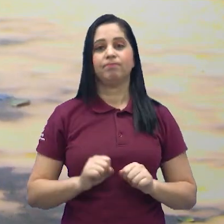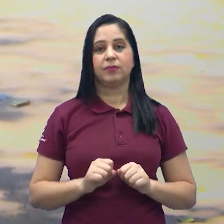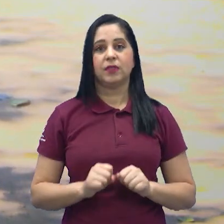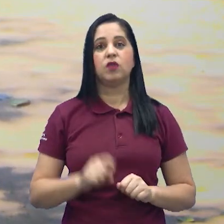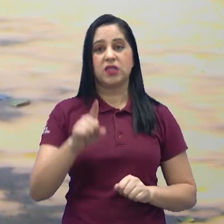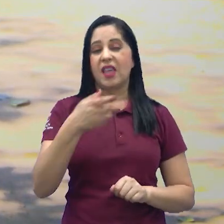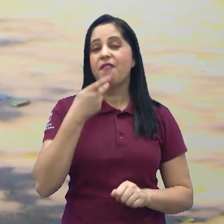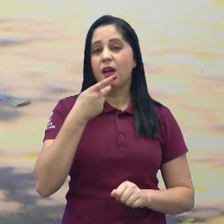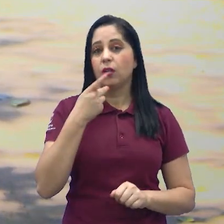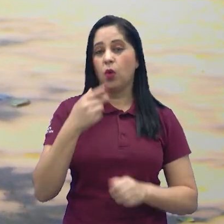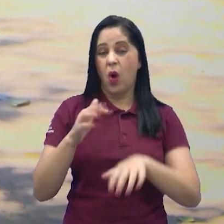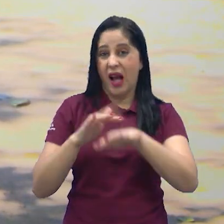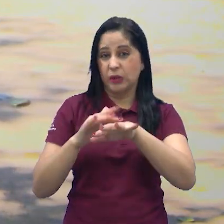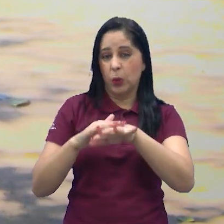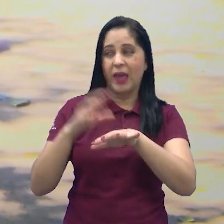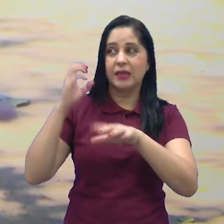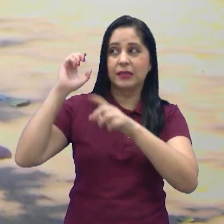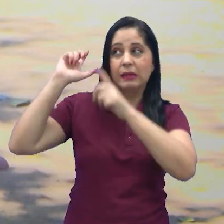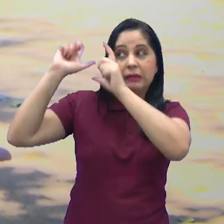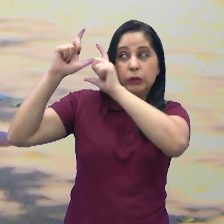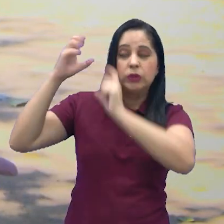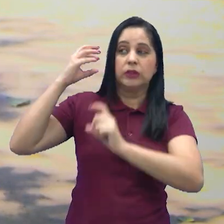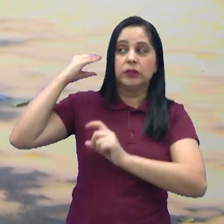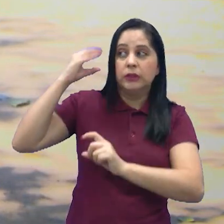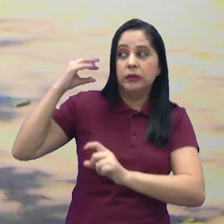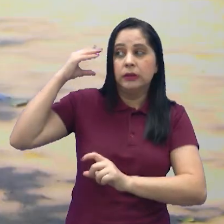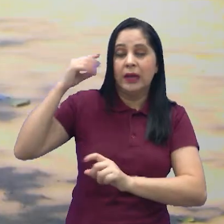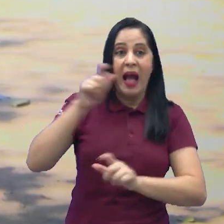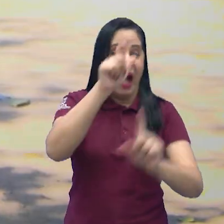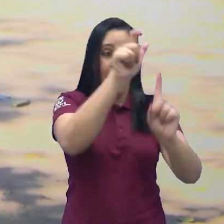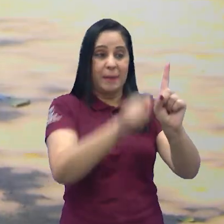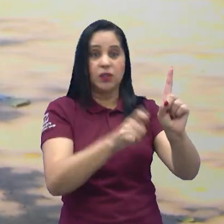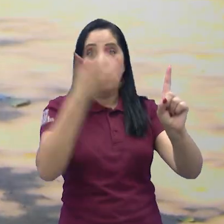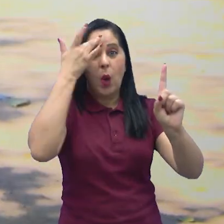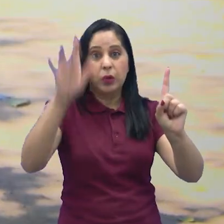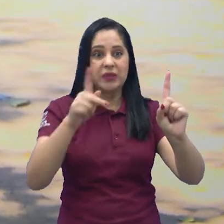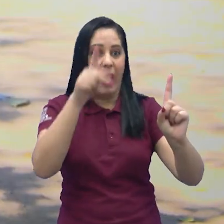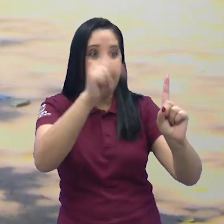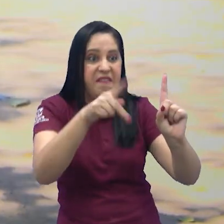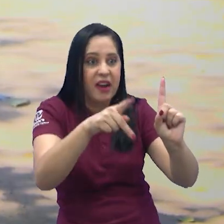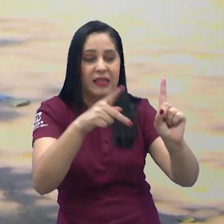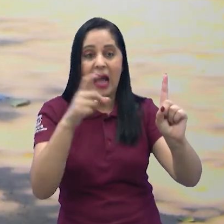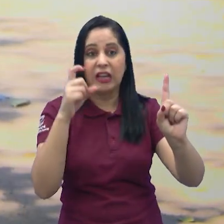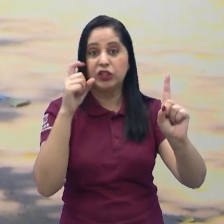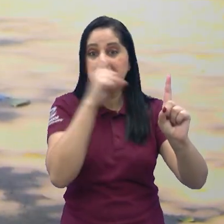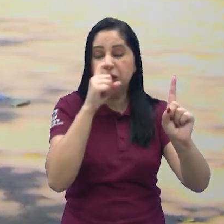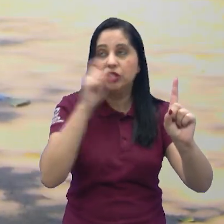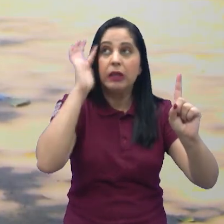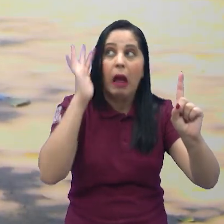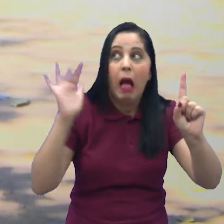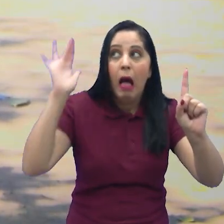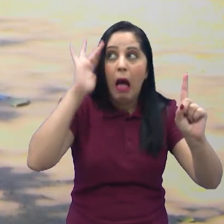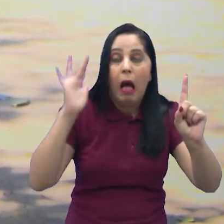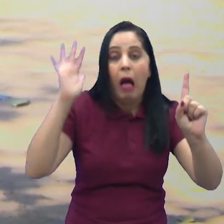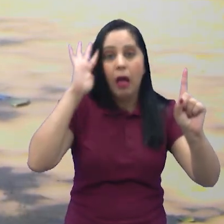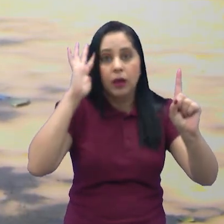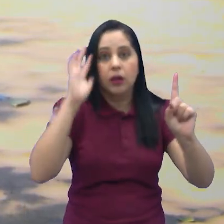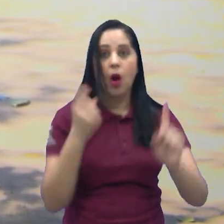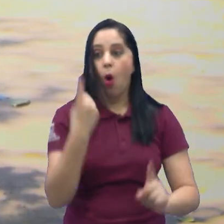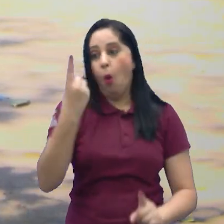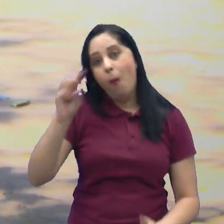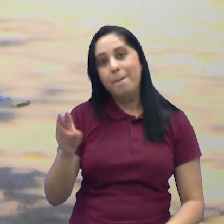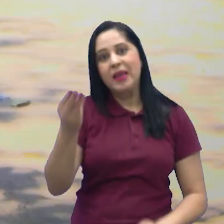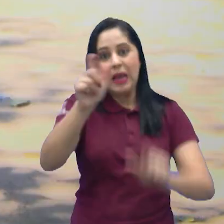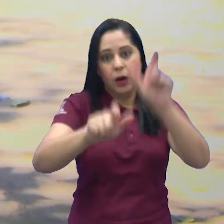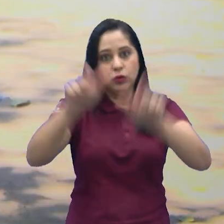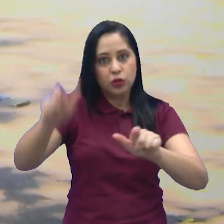esse transtorno que a pessoa não consegue definir o que é real, o que é imaginário. Segundo dados do Ministério da Saúde, mais de 1,5 milhão de pessoas